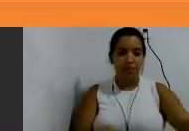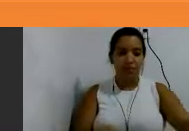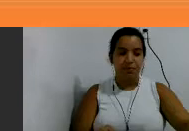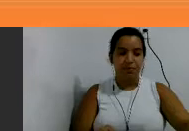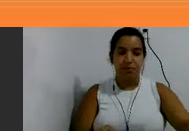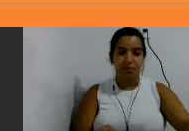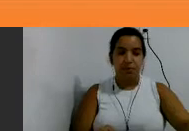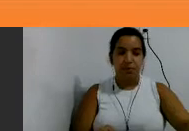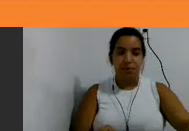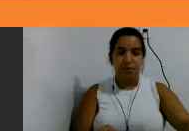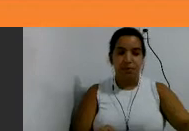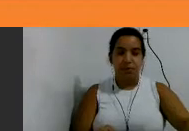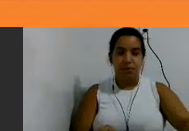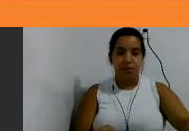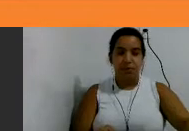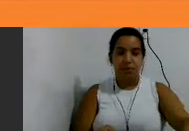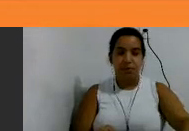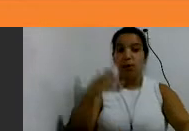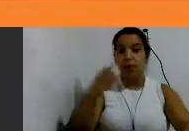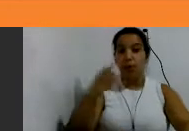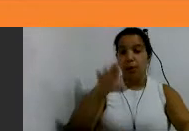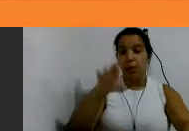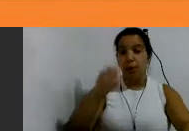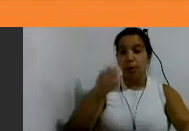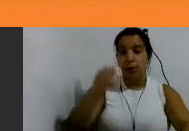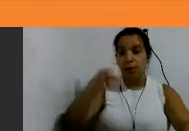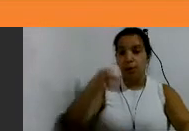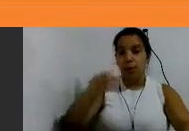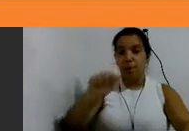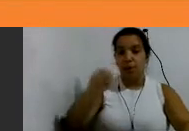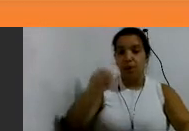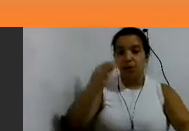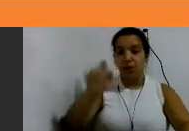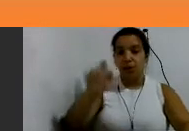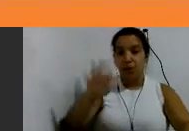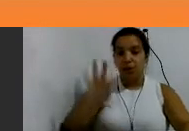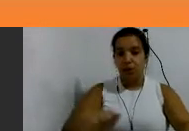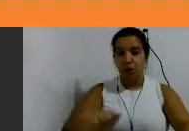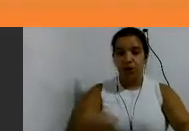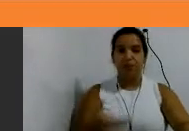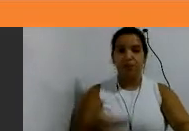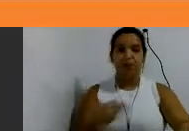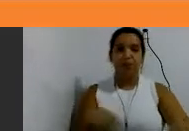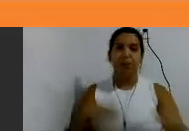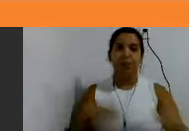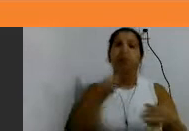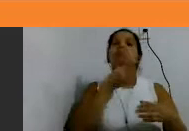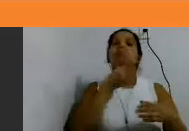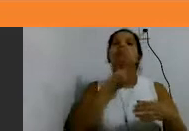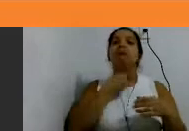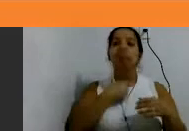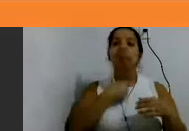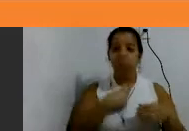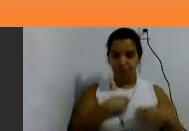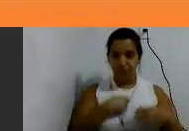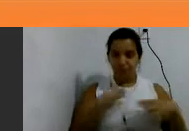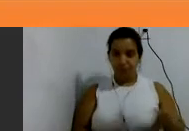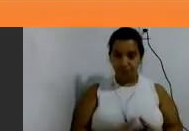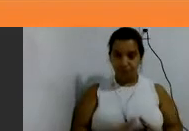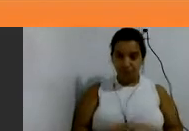Morfologia, promastigota. A promastigota é encontrada no trato gastrointestinal, lá do hospedeiro